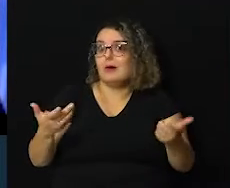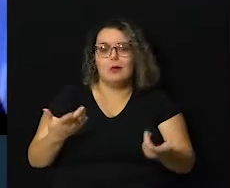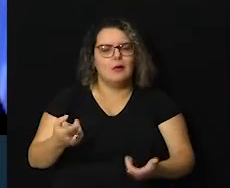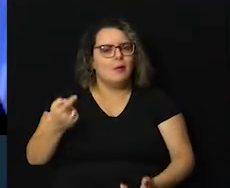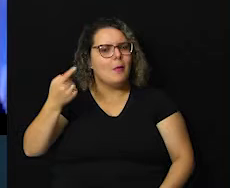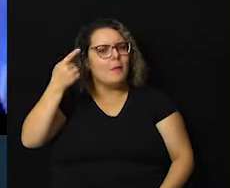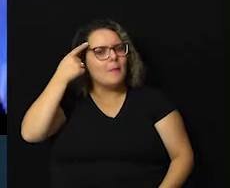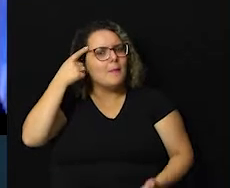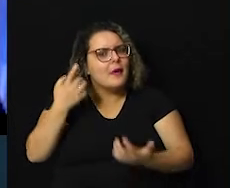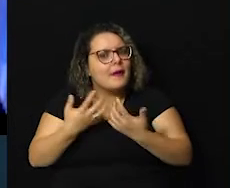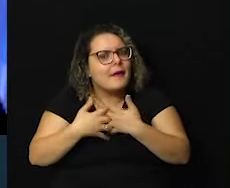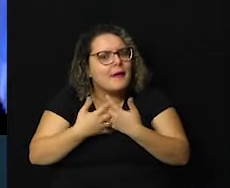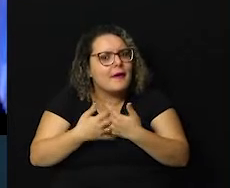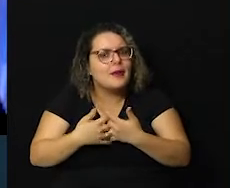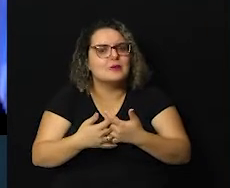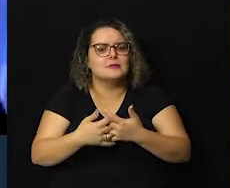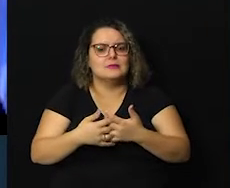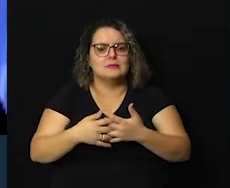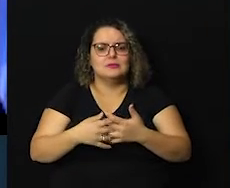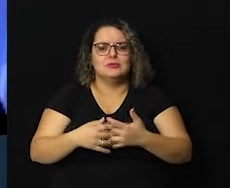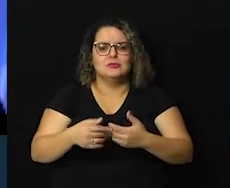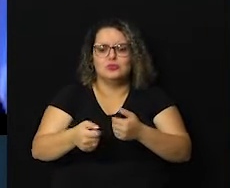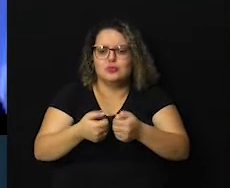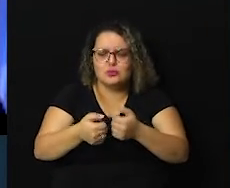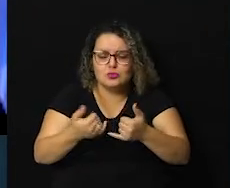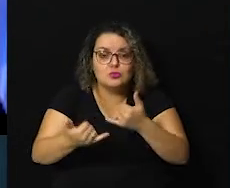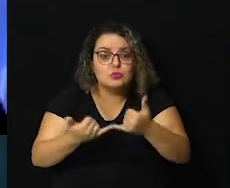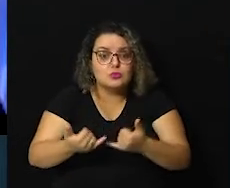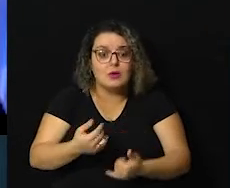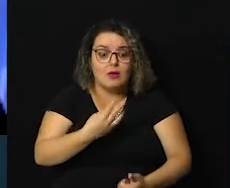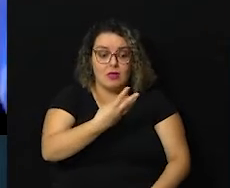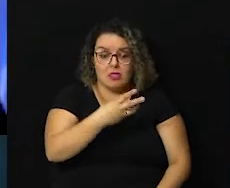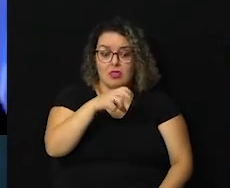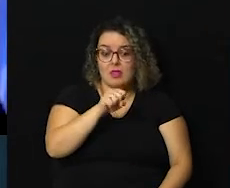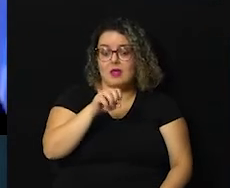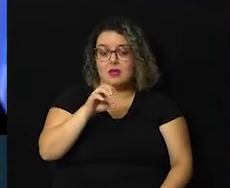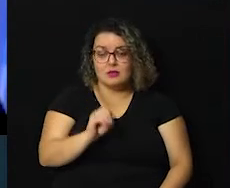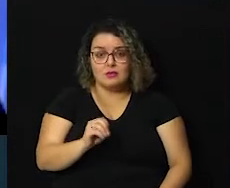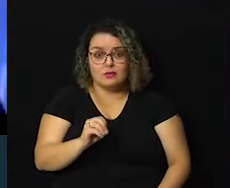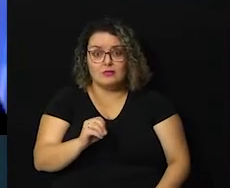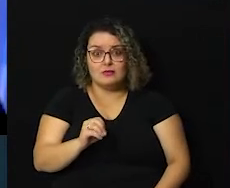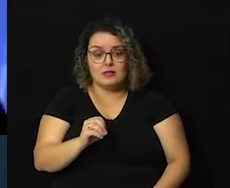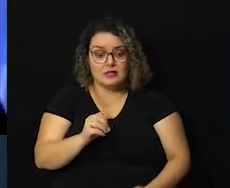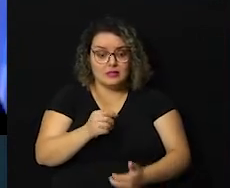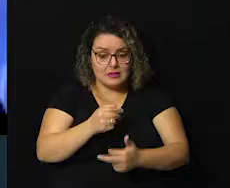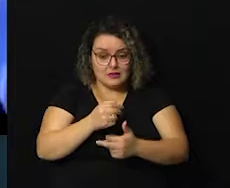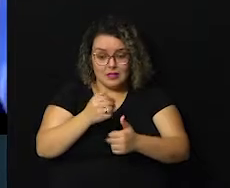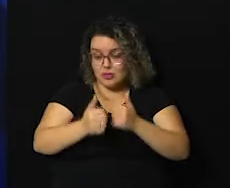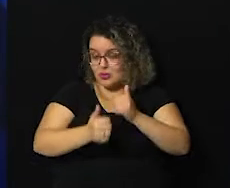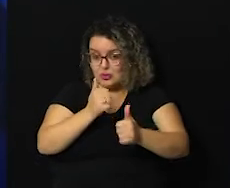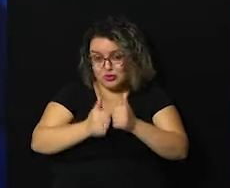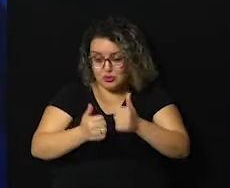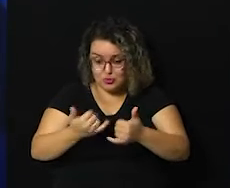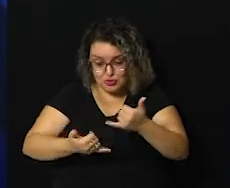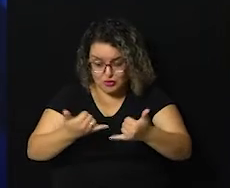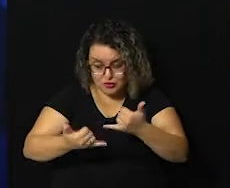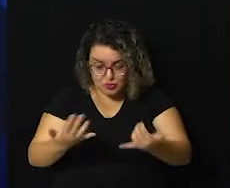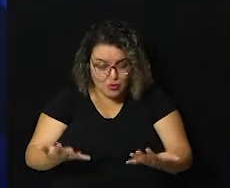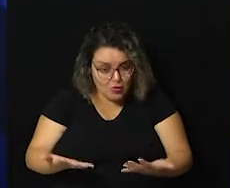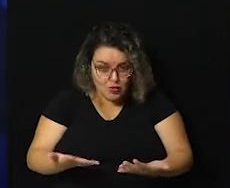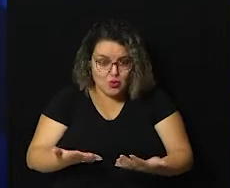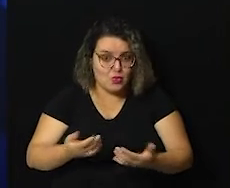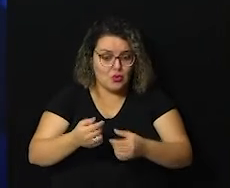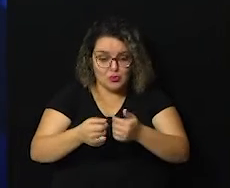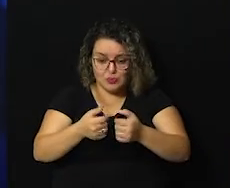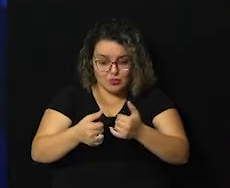maior Então pensa em lançar um jogo aonde por dia são lançados 380 produtos concorrentes Ou seja